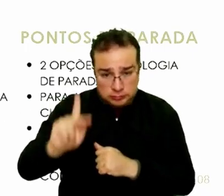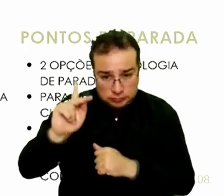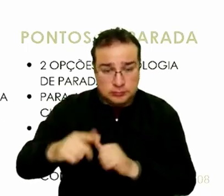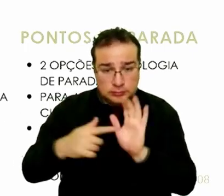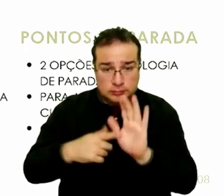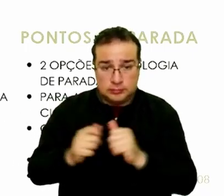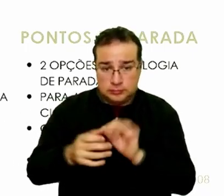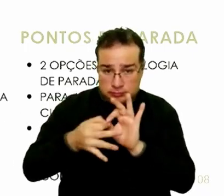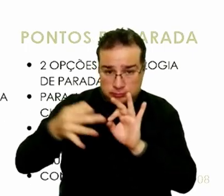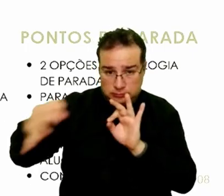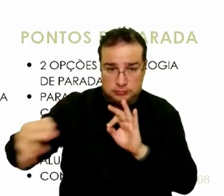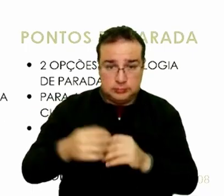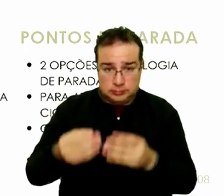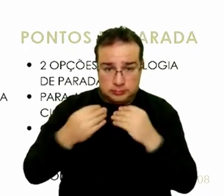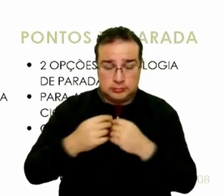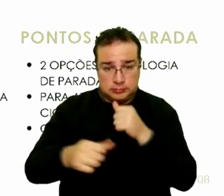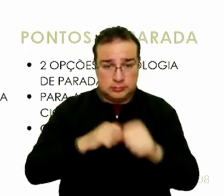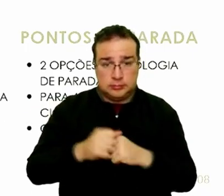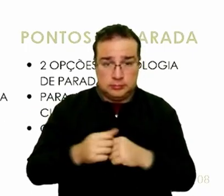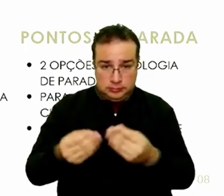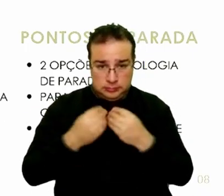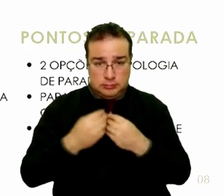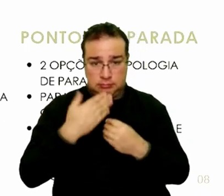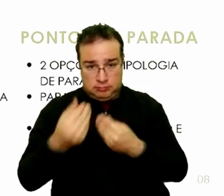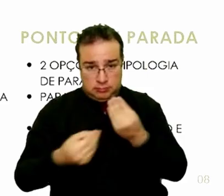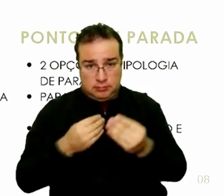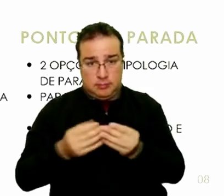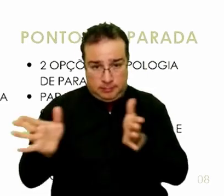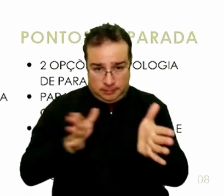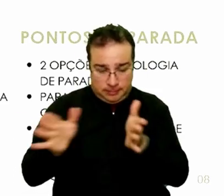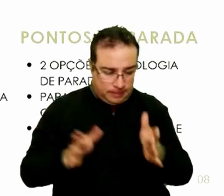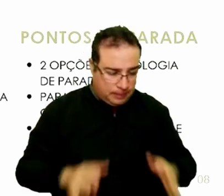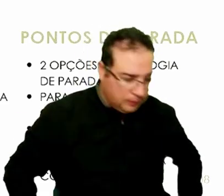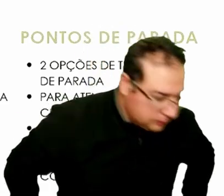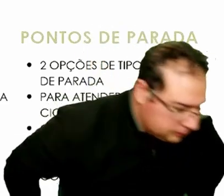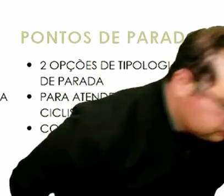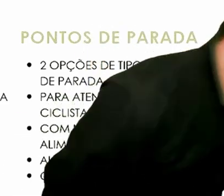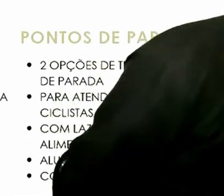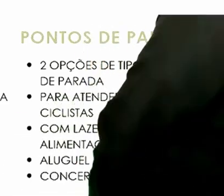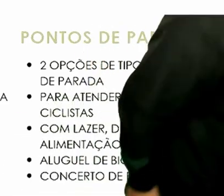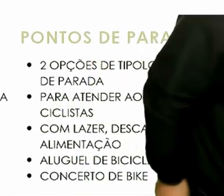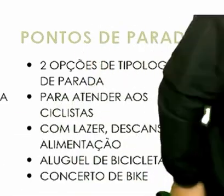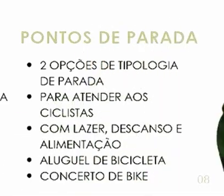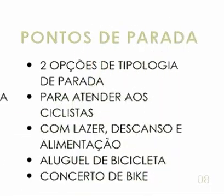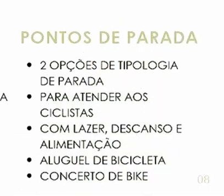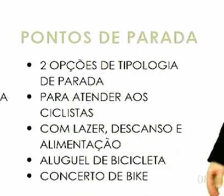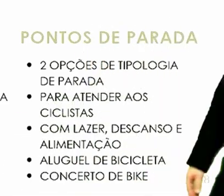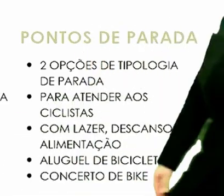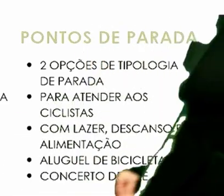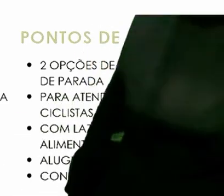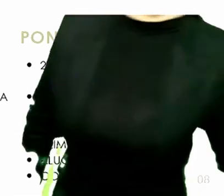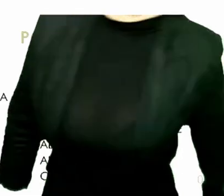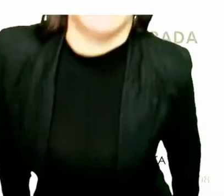de extensão, buscaria ali trazer uma melhoria na acessibilidade, tanto para quem quer se locomover ali